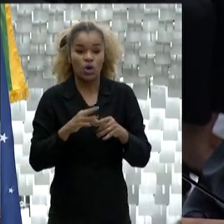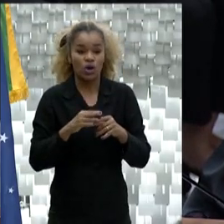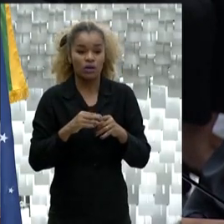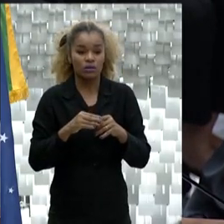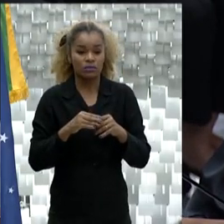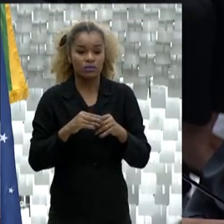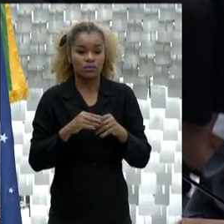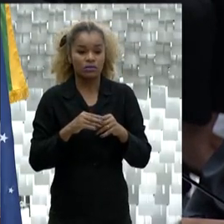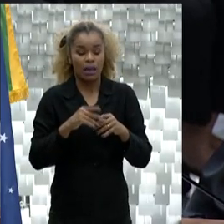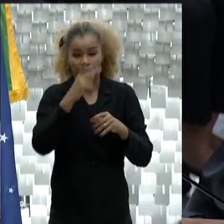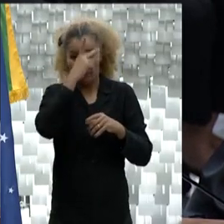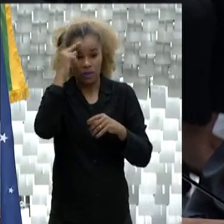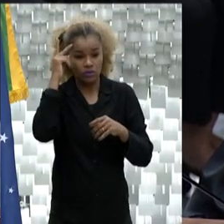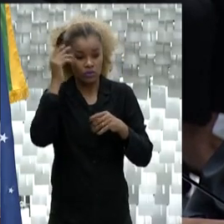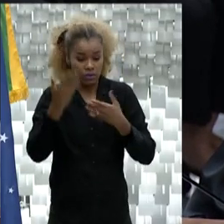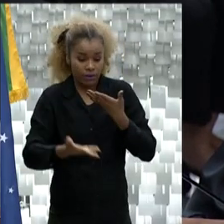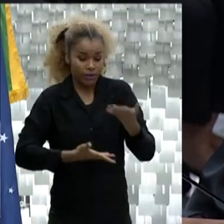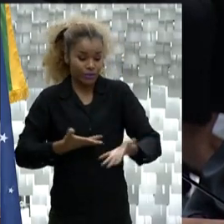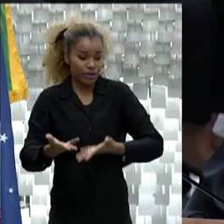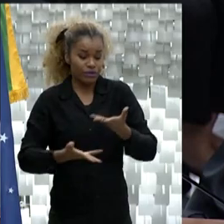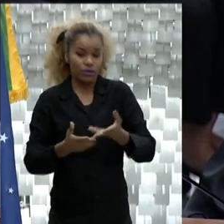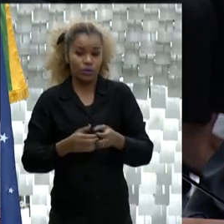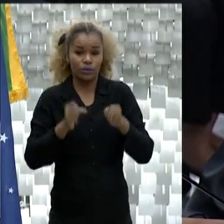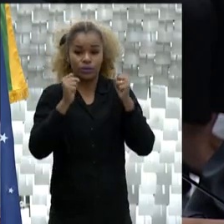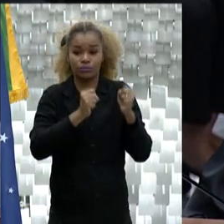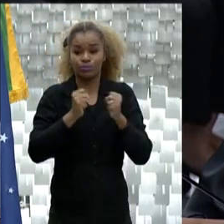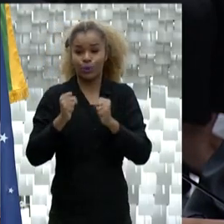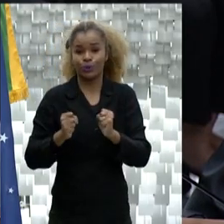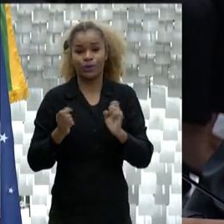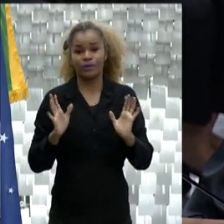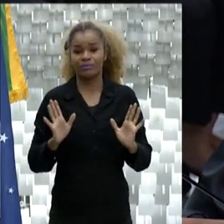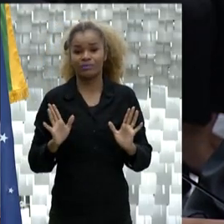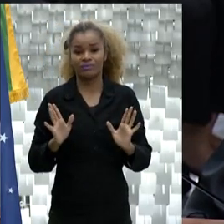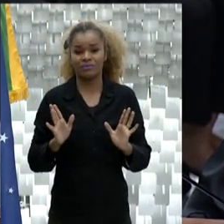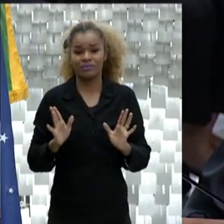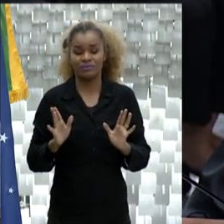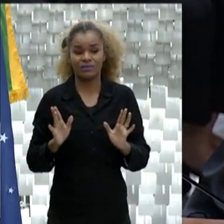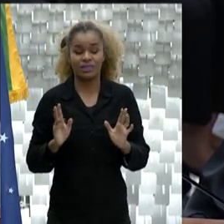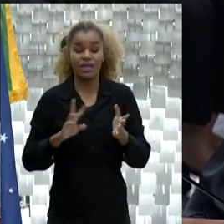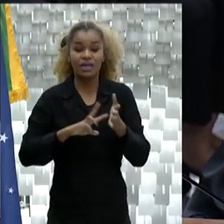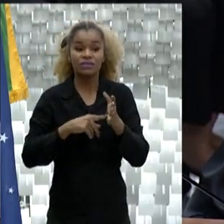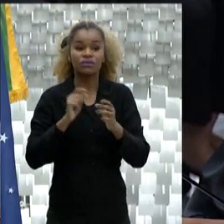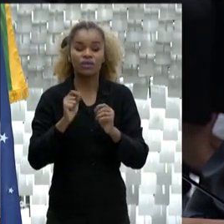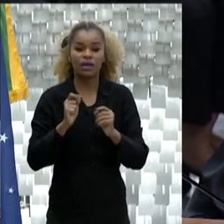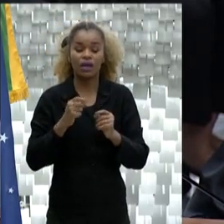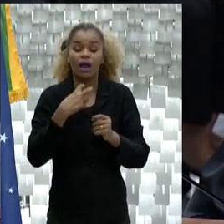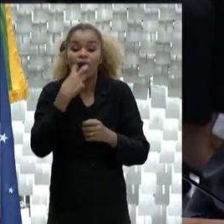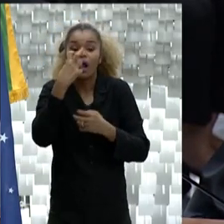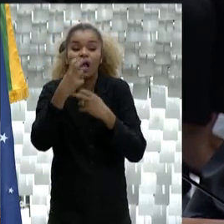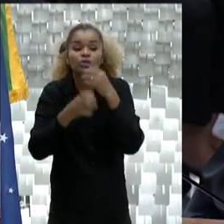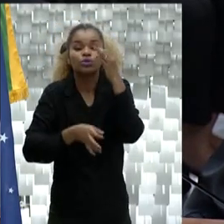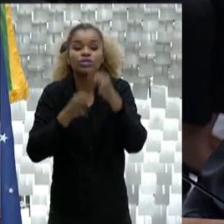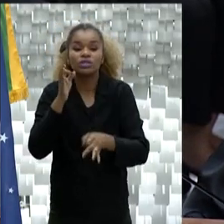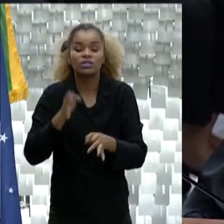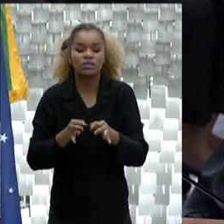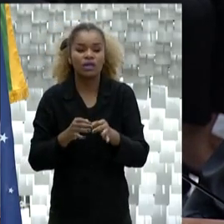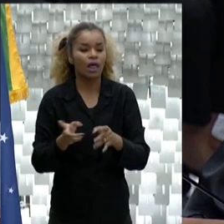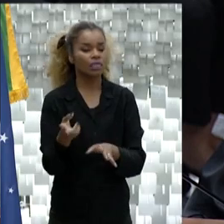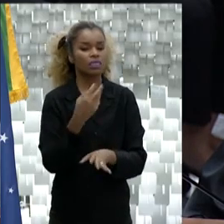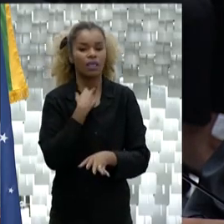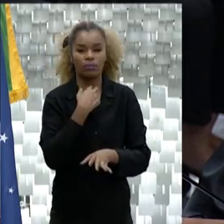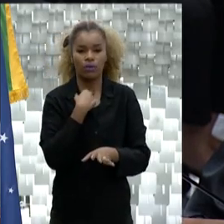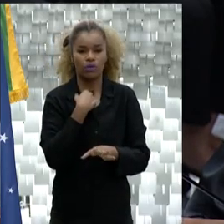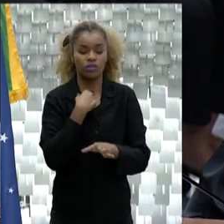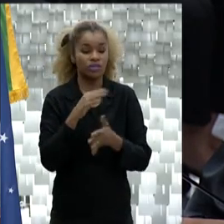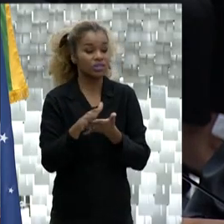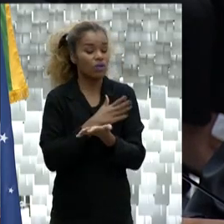de outro poder. Em outra perspectiva, a voz da justiça, sob nenhuma